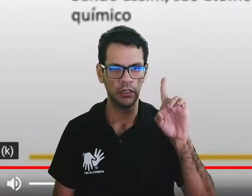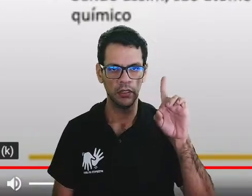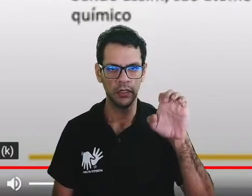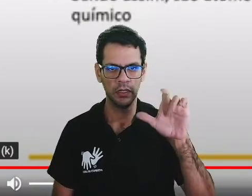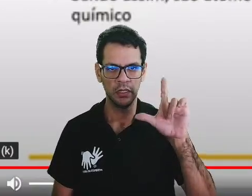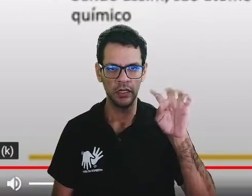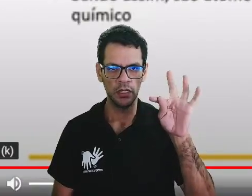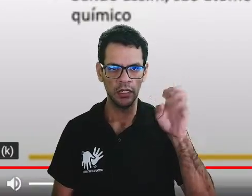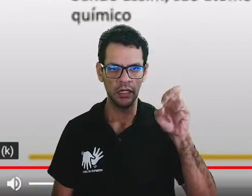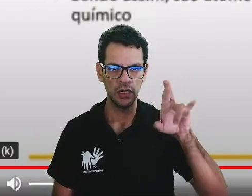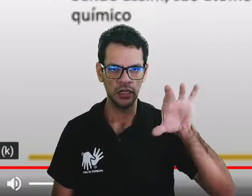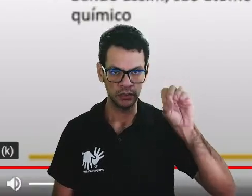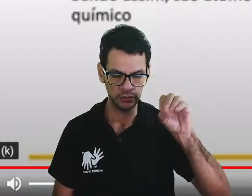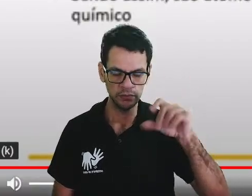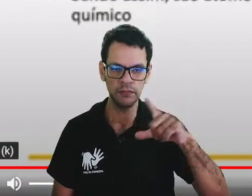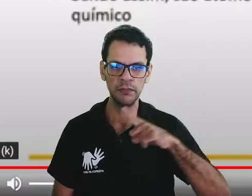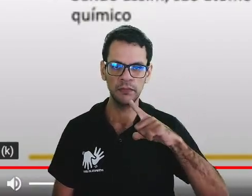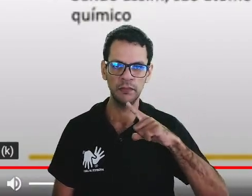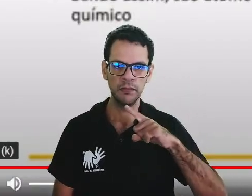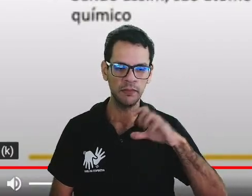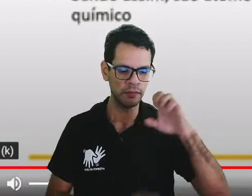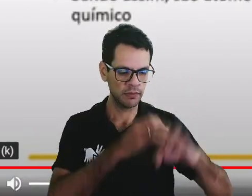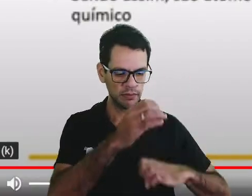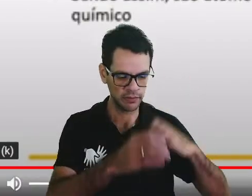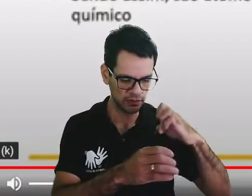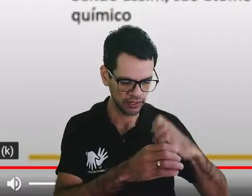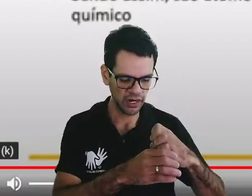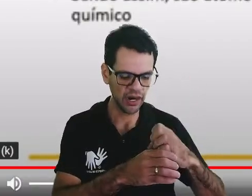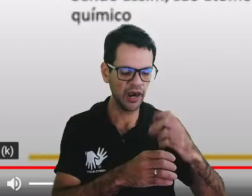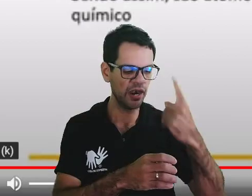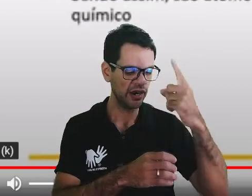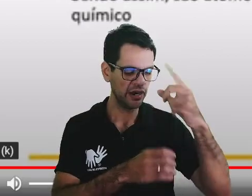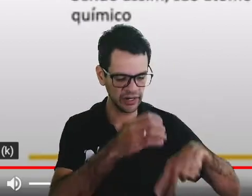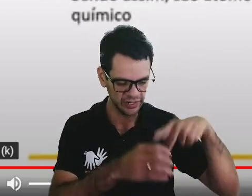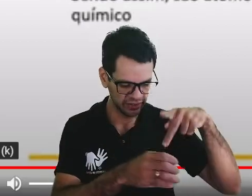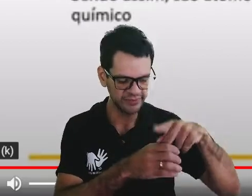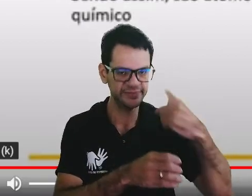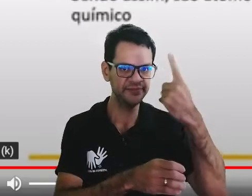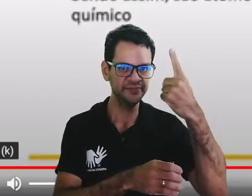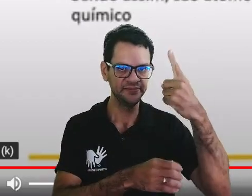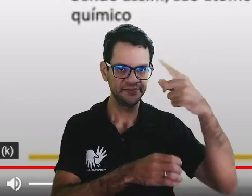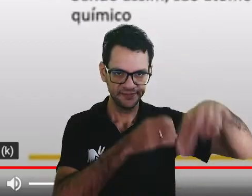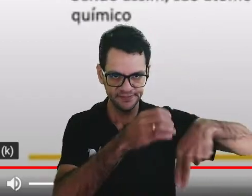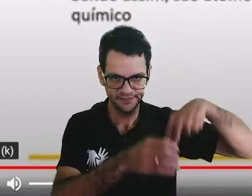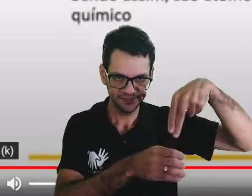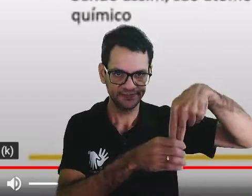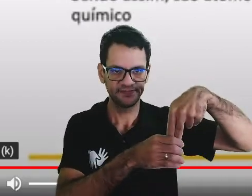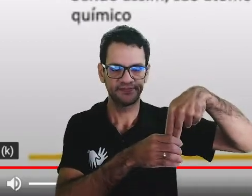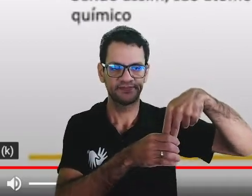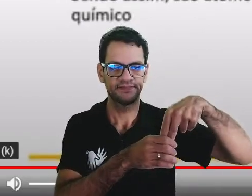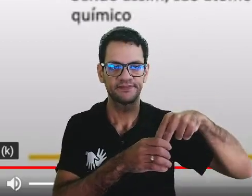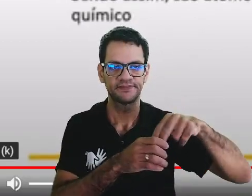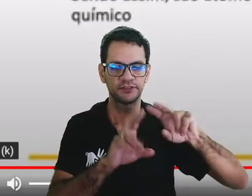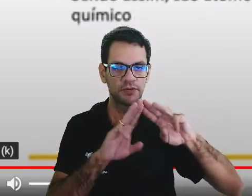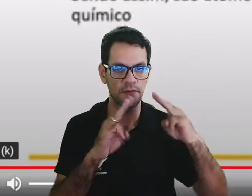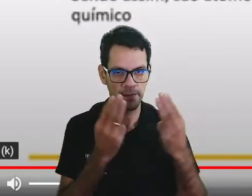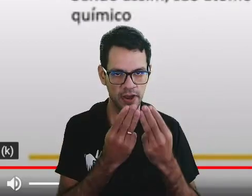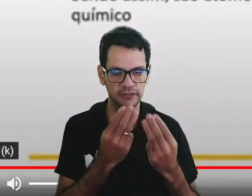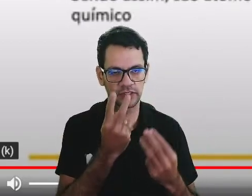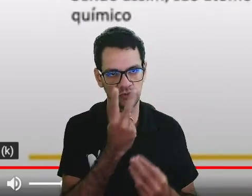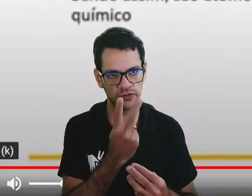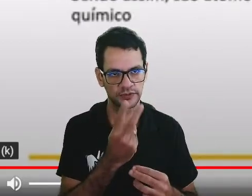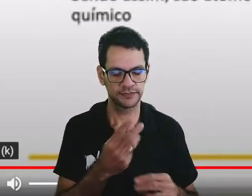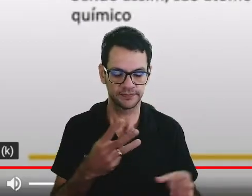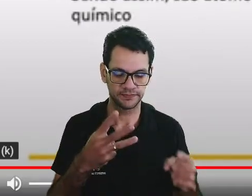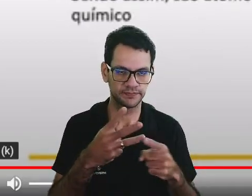um elétron em volta, um próton e um nêutron. Então, a massa atômica do deutério é 2. E o trítio, ele vai ter